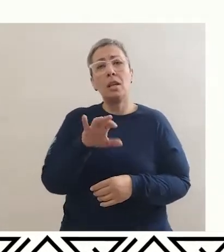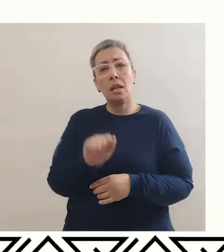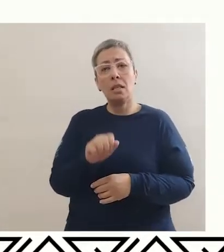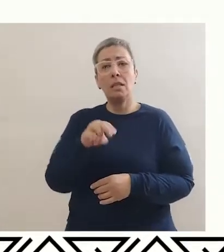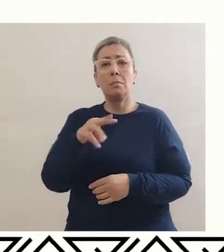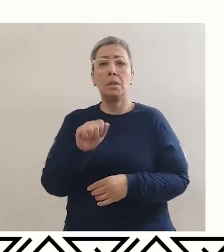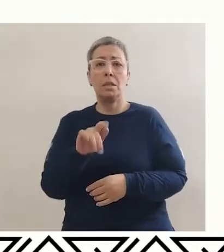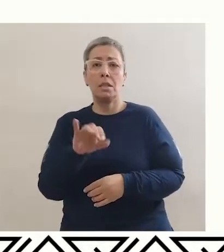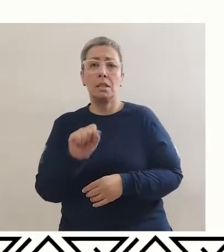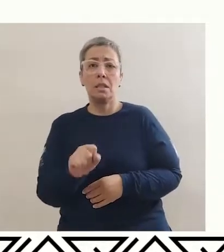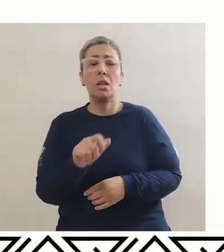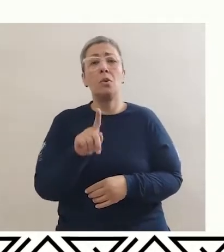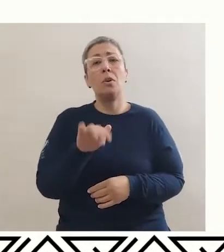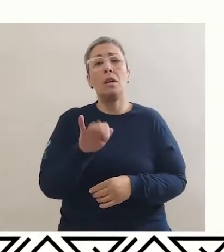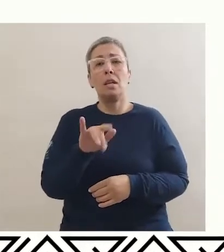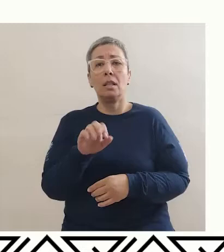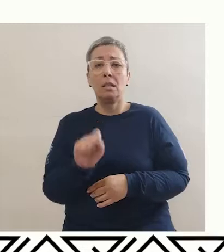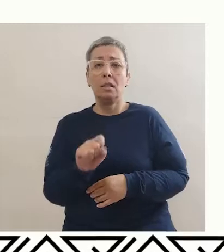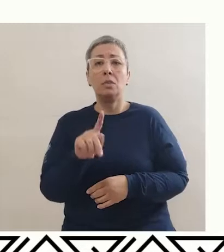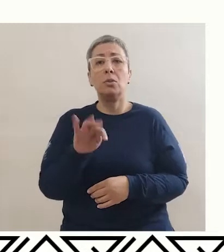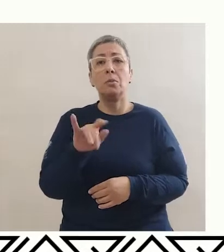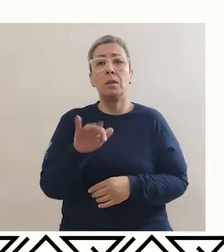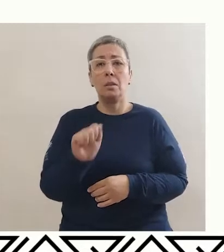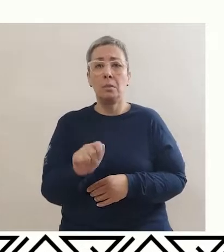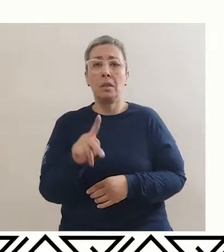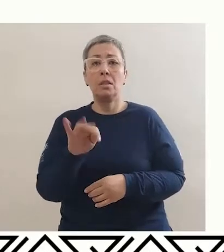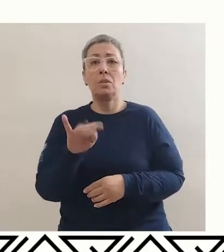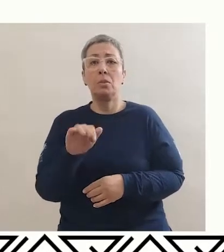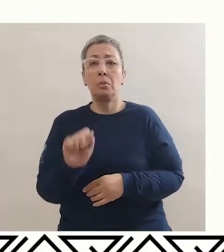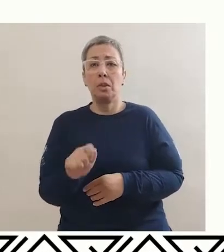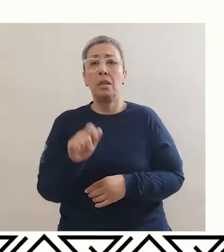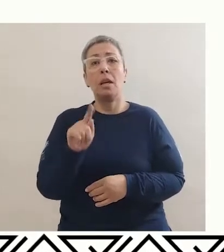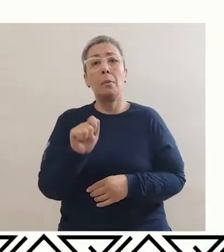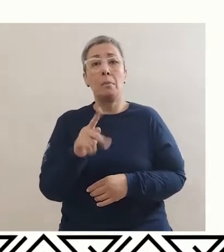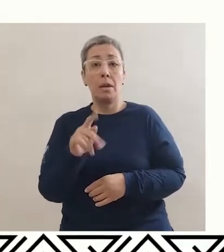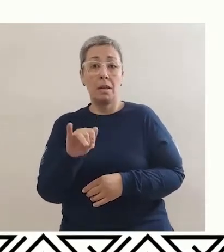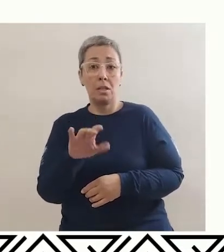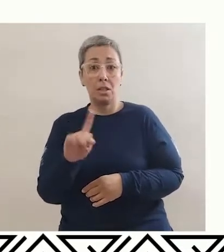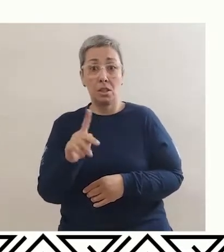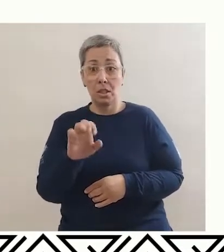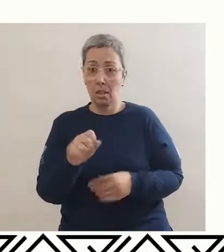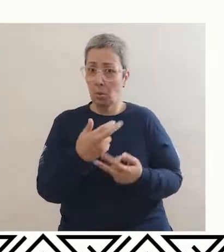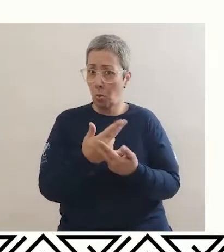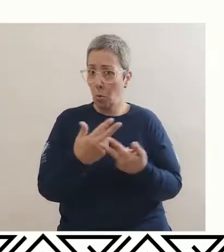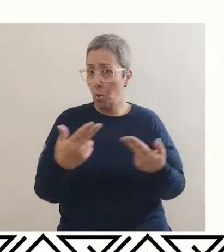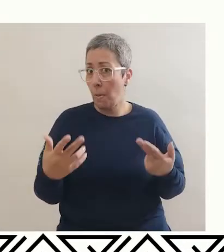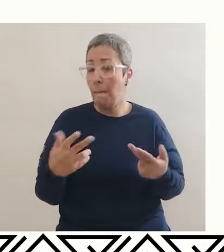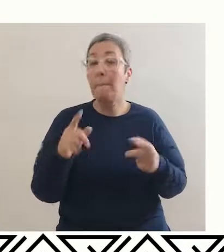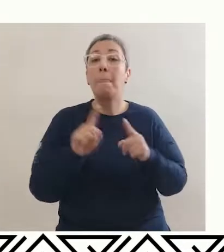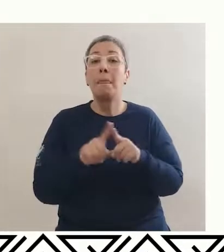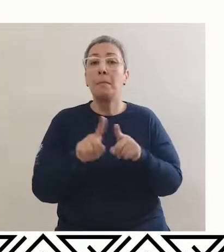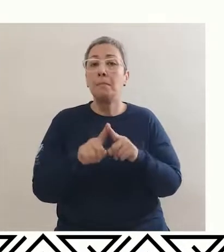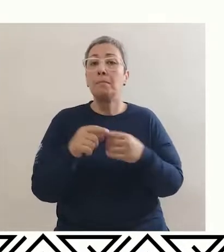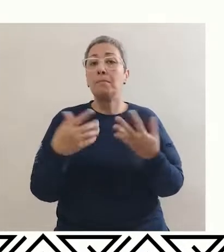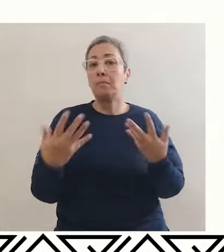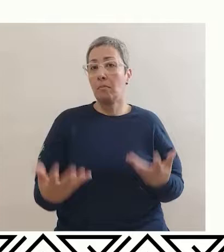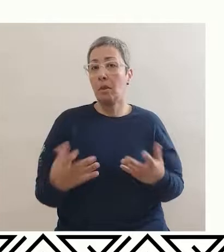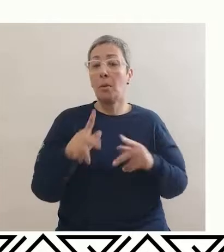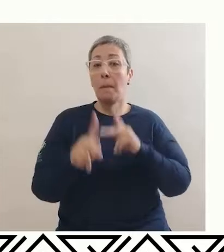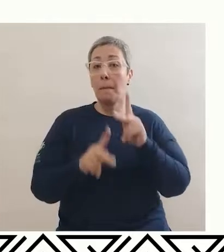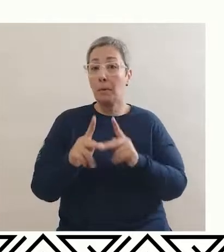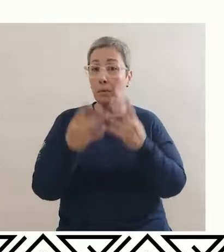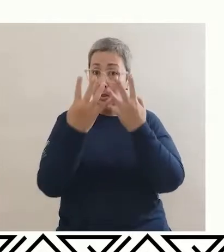chegarem, são chamados de povos pré-colombianos. Isto porque viviam aqui no período que antecede